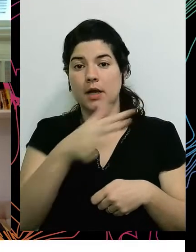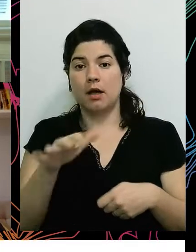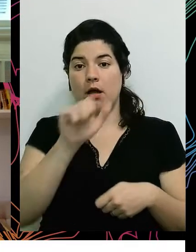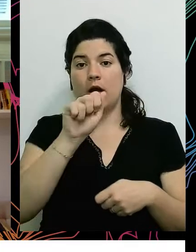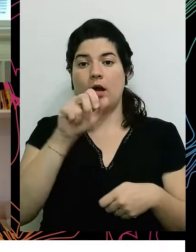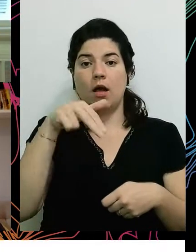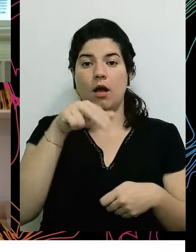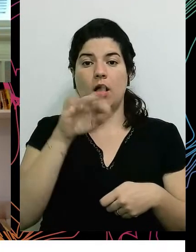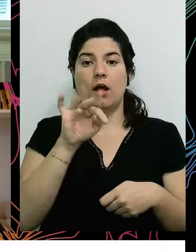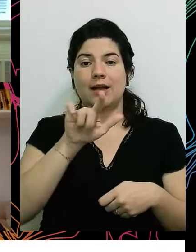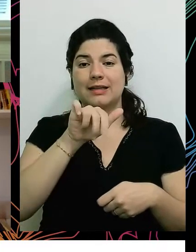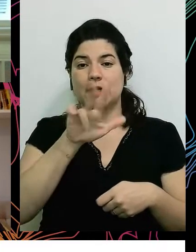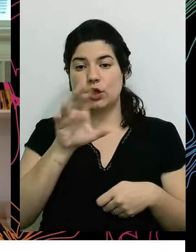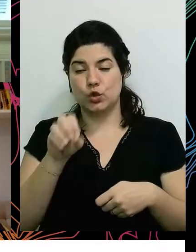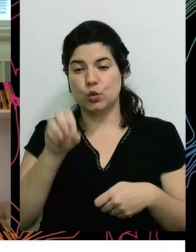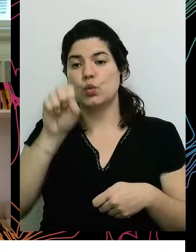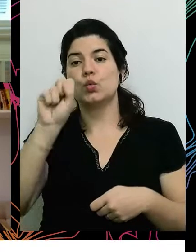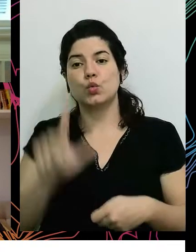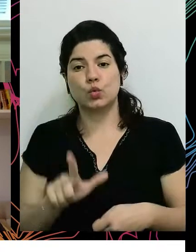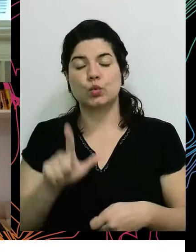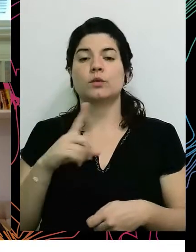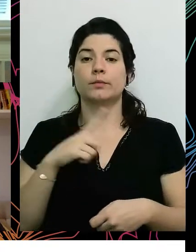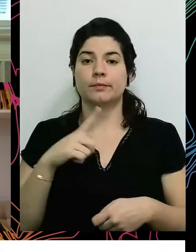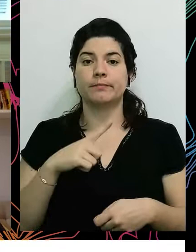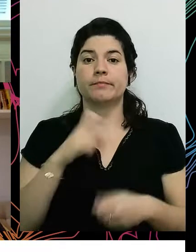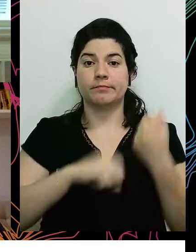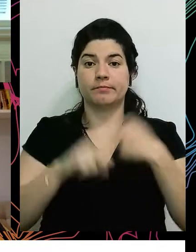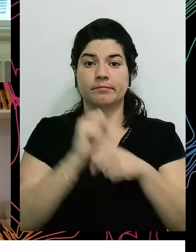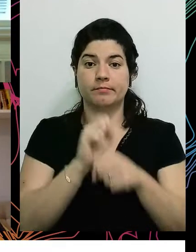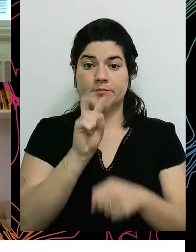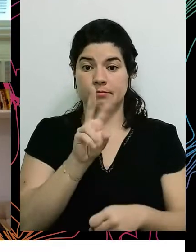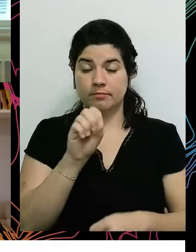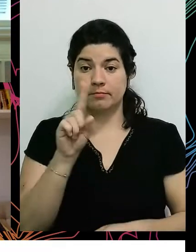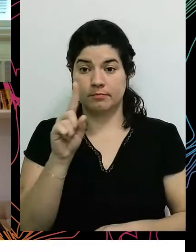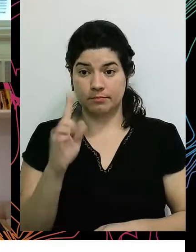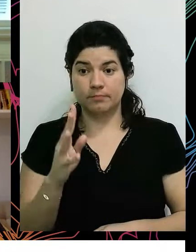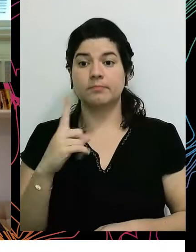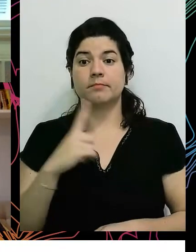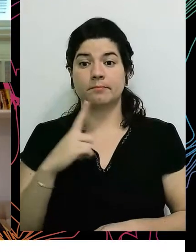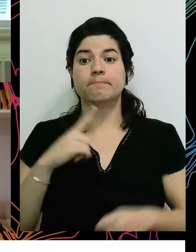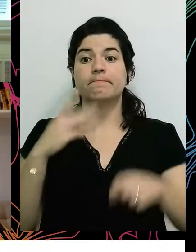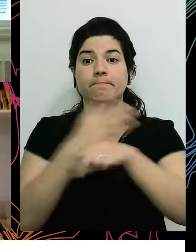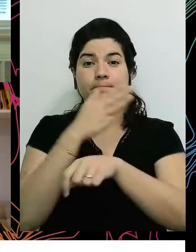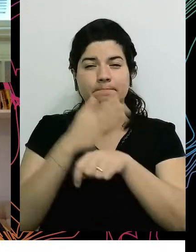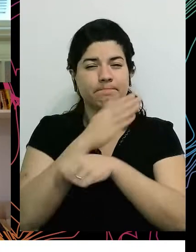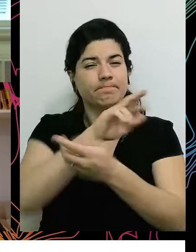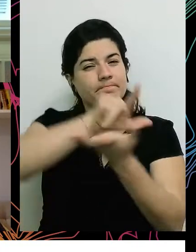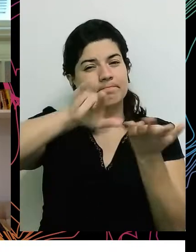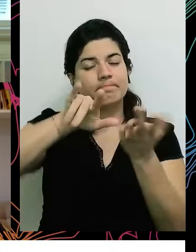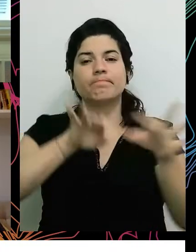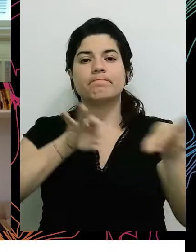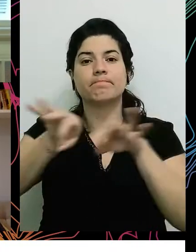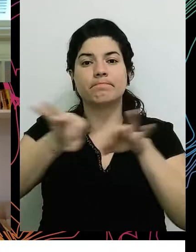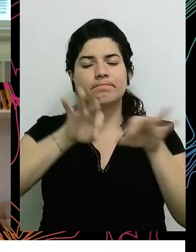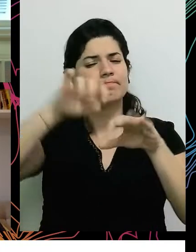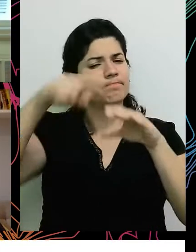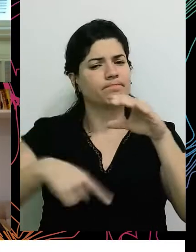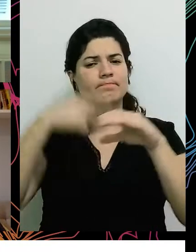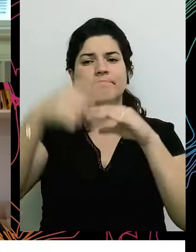esteve focada no crescimento rentável como vice-presidente da Exploração Brasil, participando de vários projetos